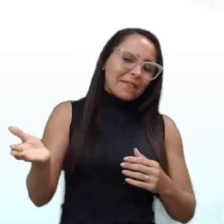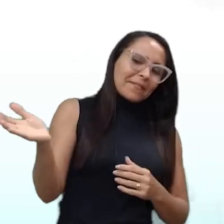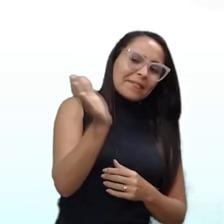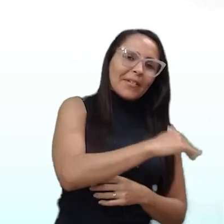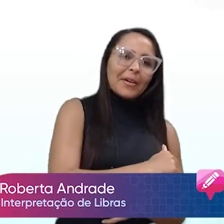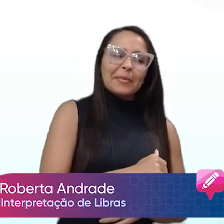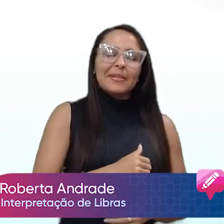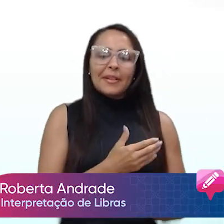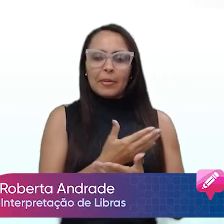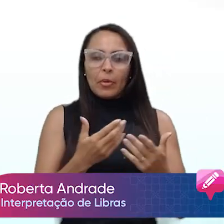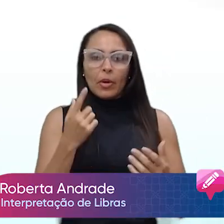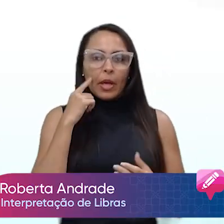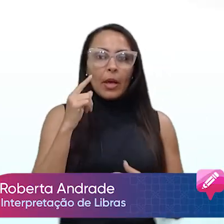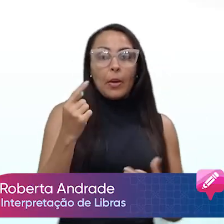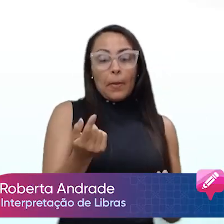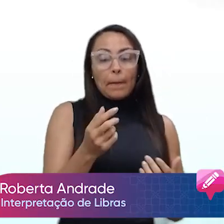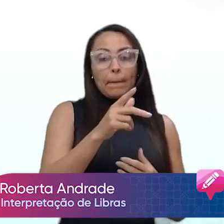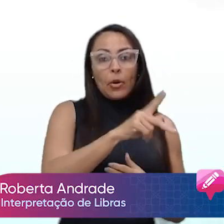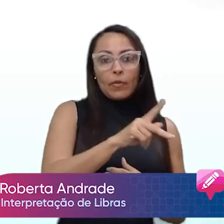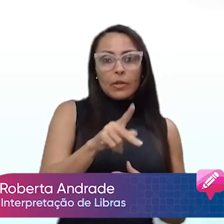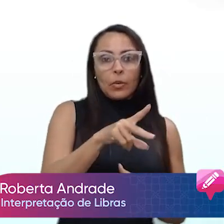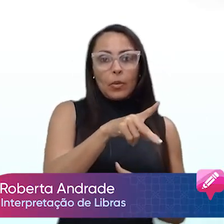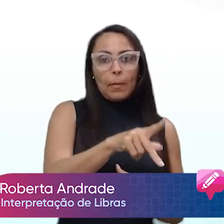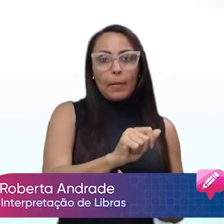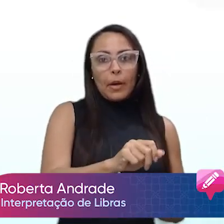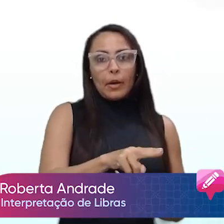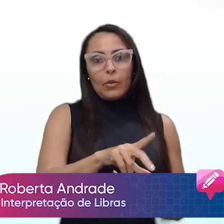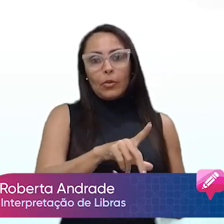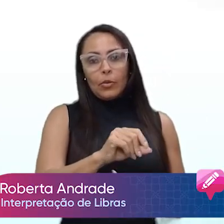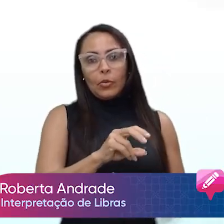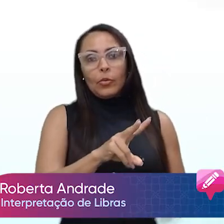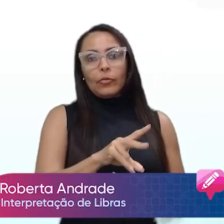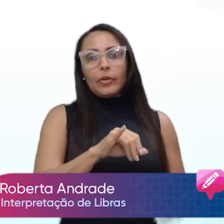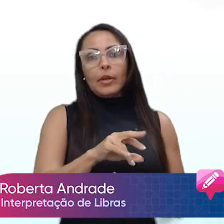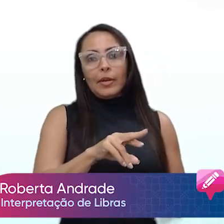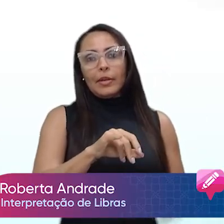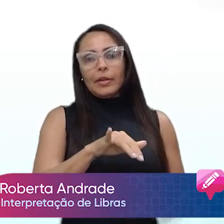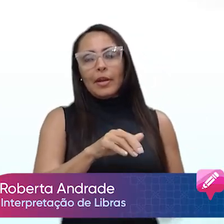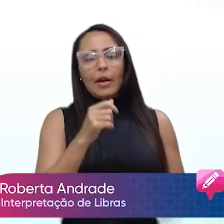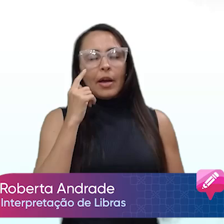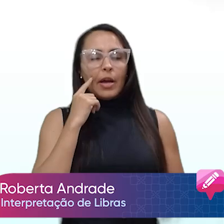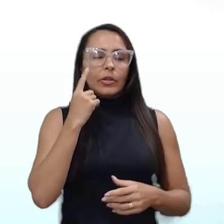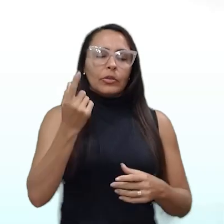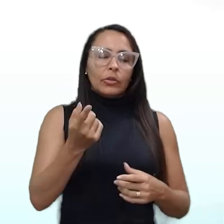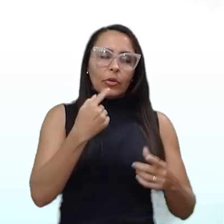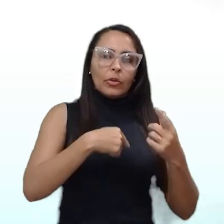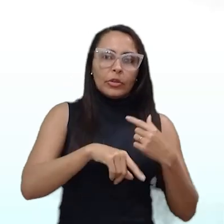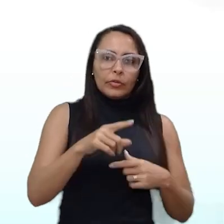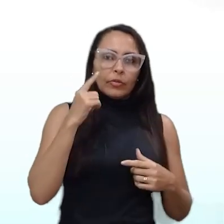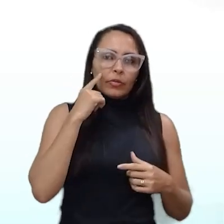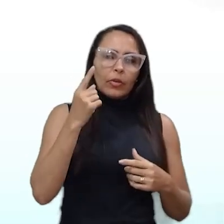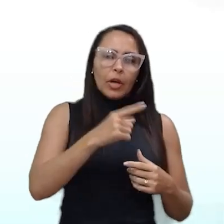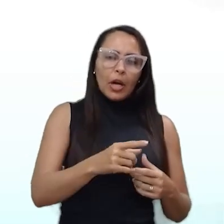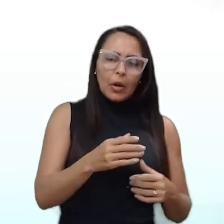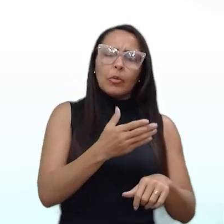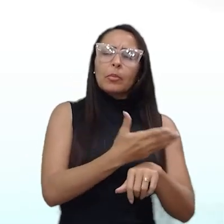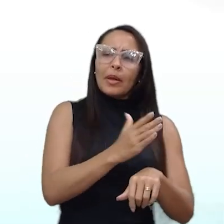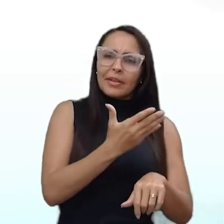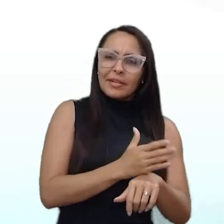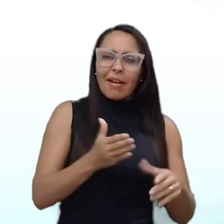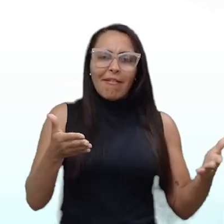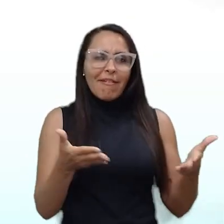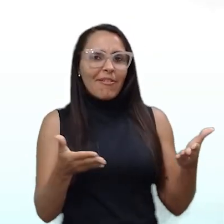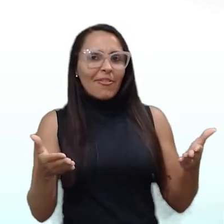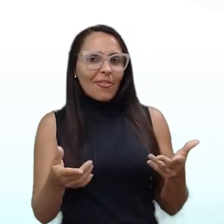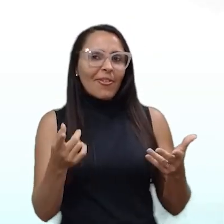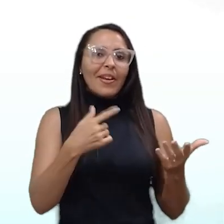embora sem muitas delongas, eu sou Paulo Vieira, o seu professor de física e vamos tacar fogo no parquinho, esquentar o kisuke